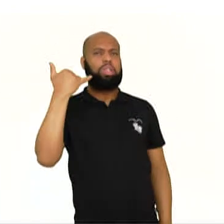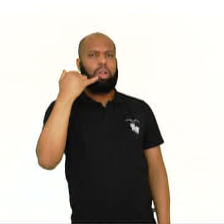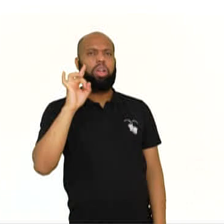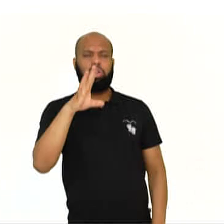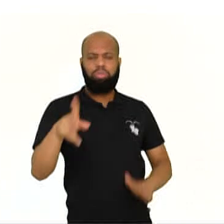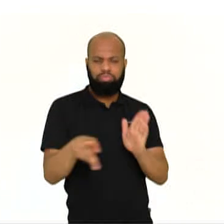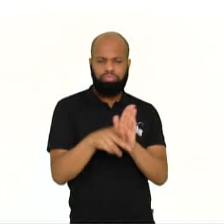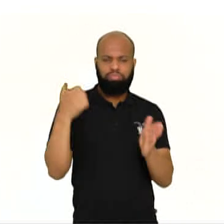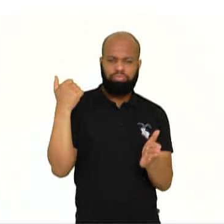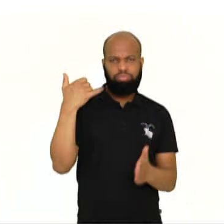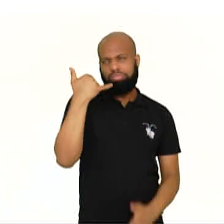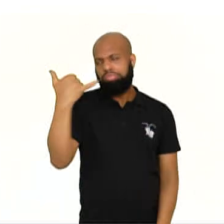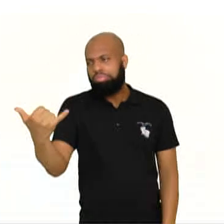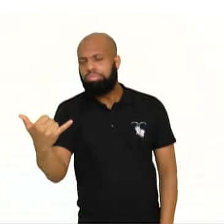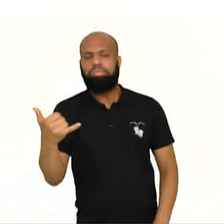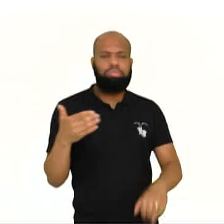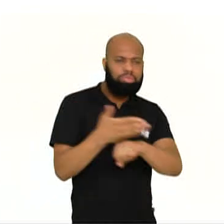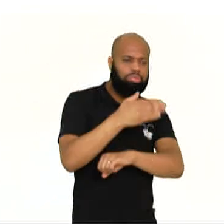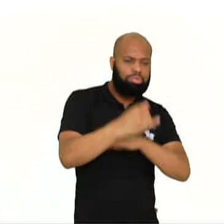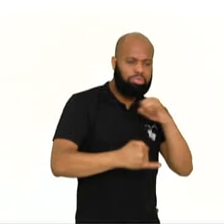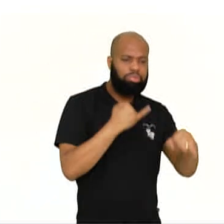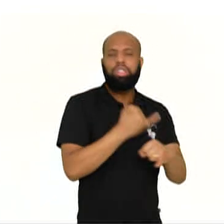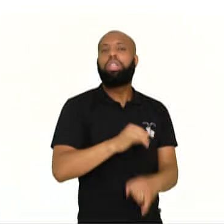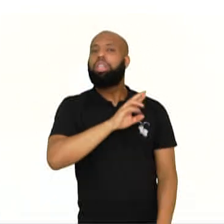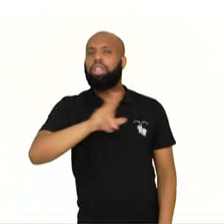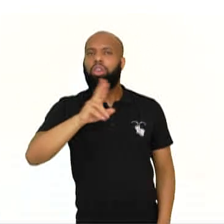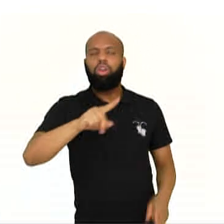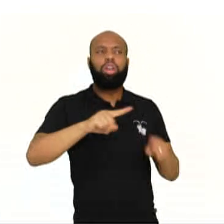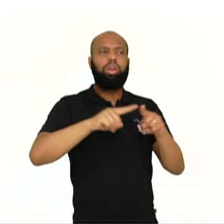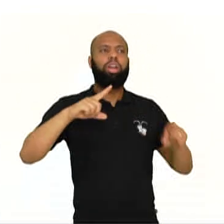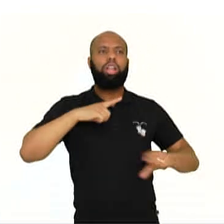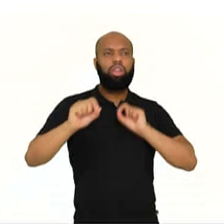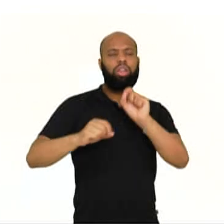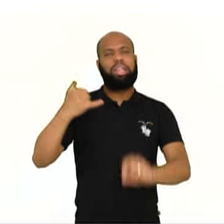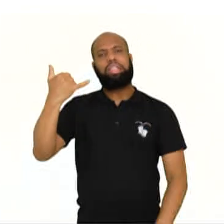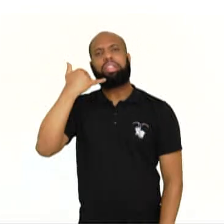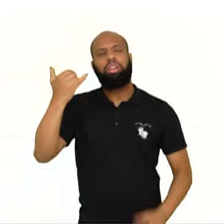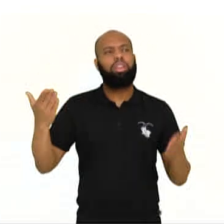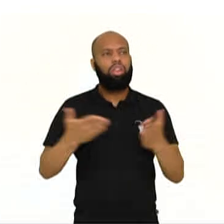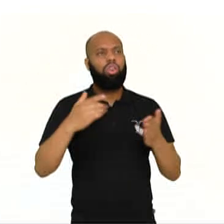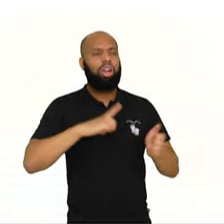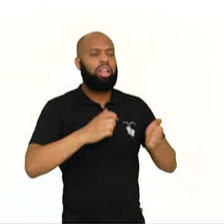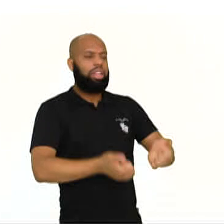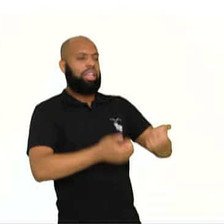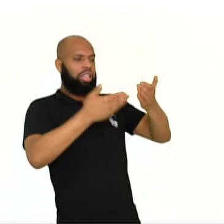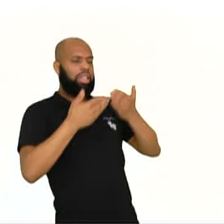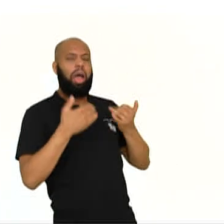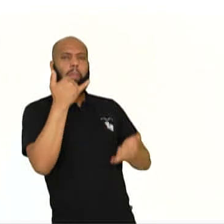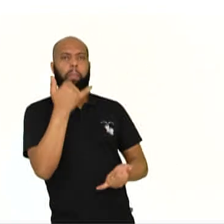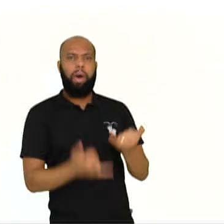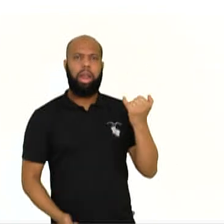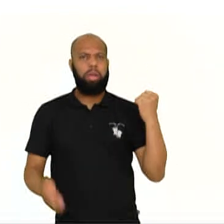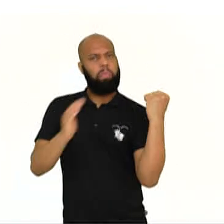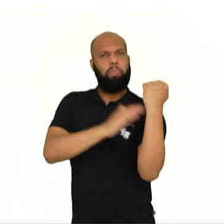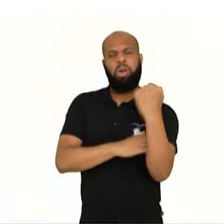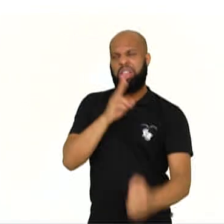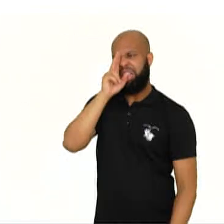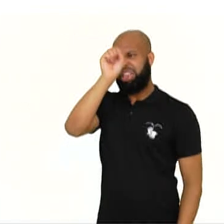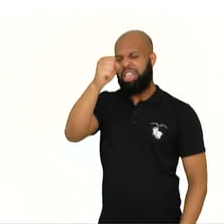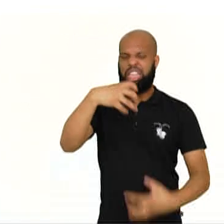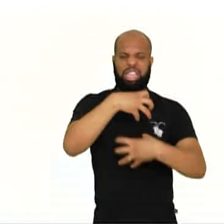fazer ligações, para acessar a internet, mas este celular me confere um poder, me faz